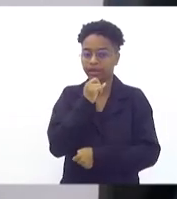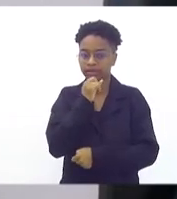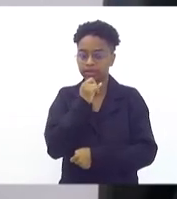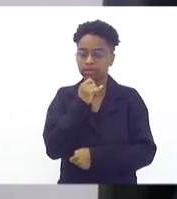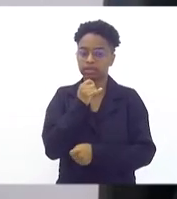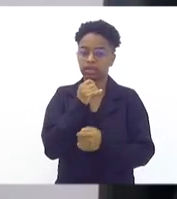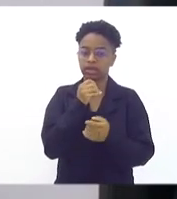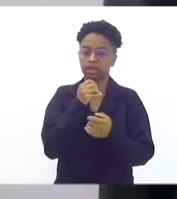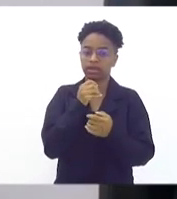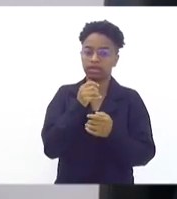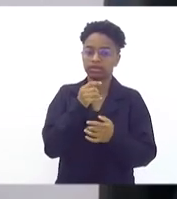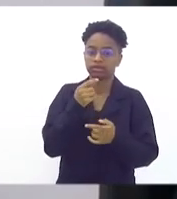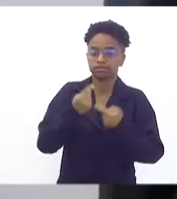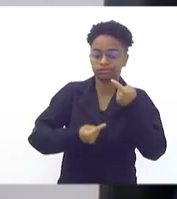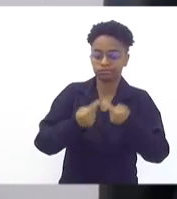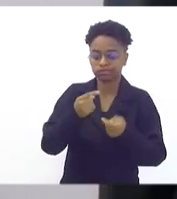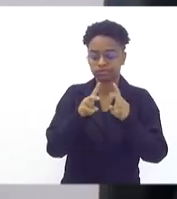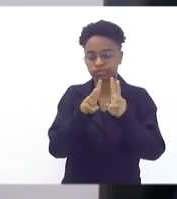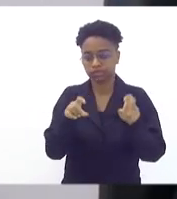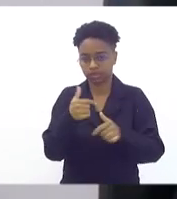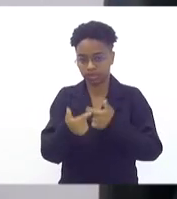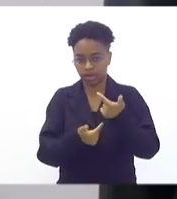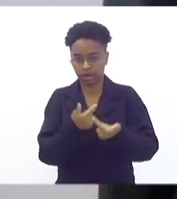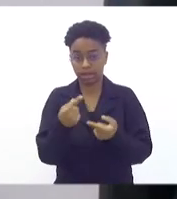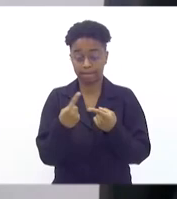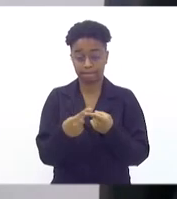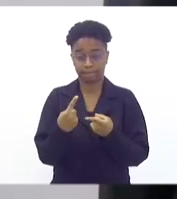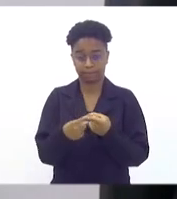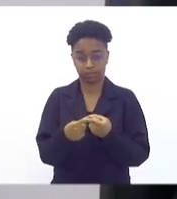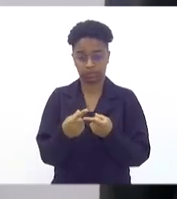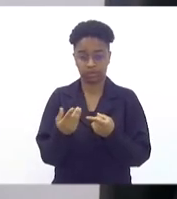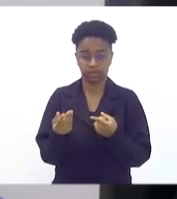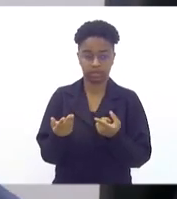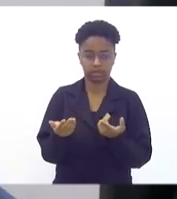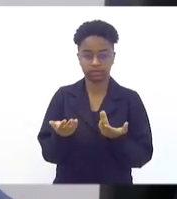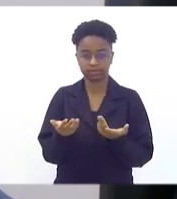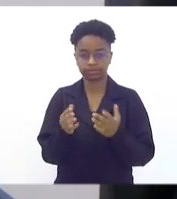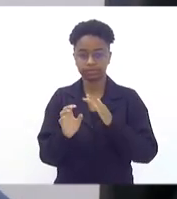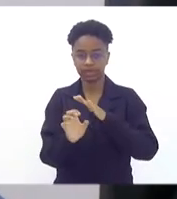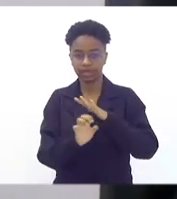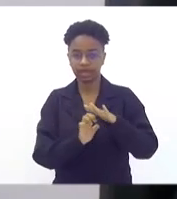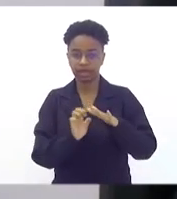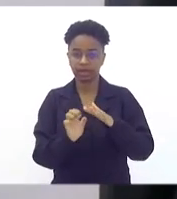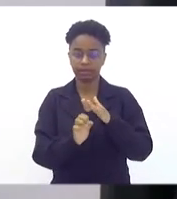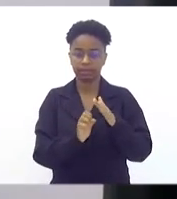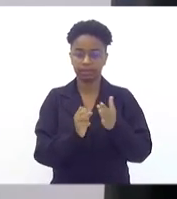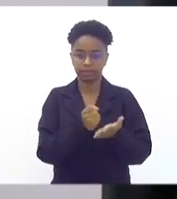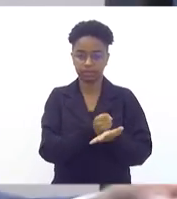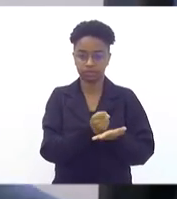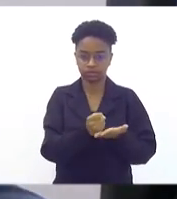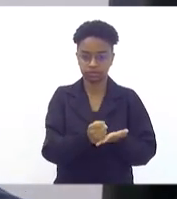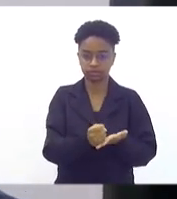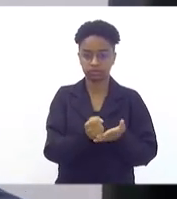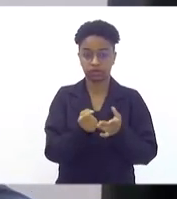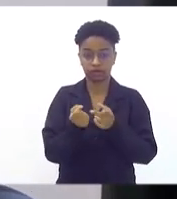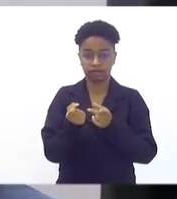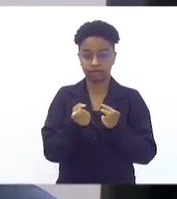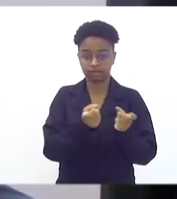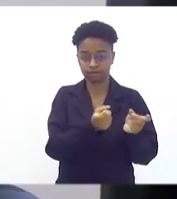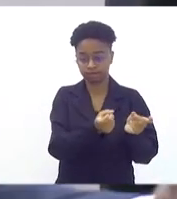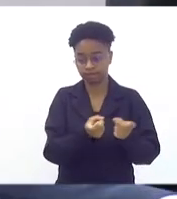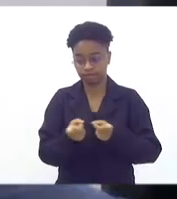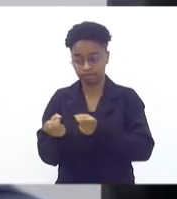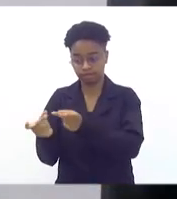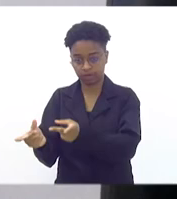todo esse trabalho porque a empresa concessionária ela revende para